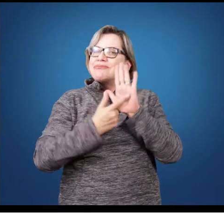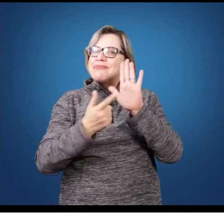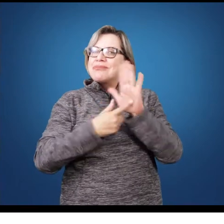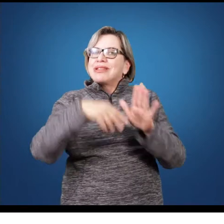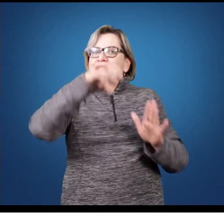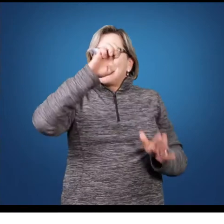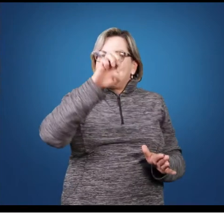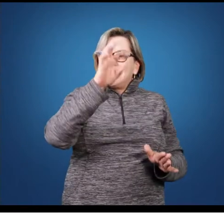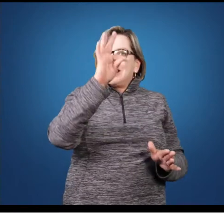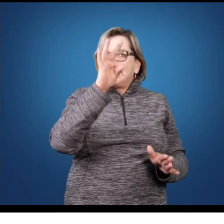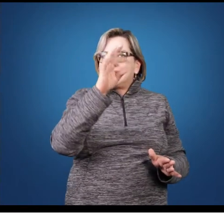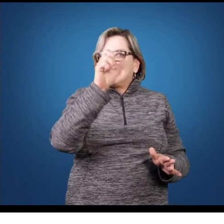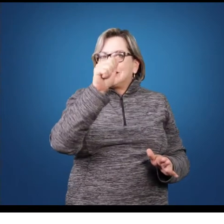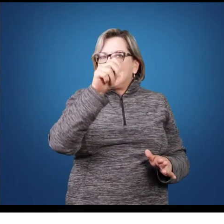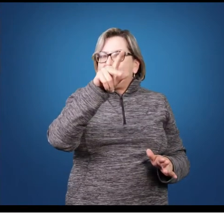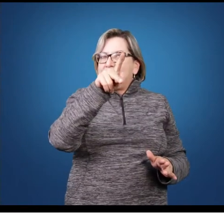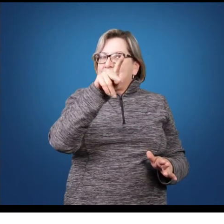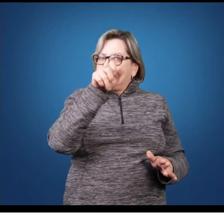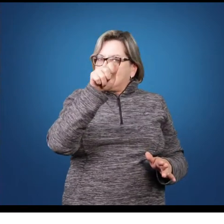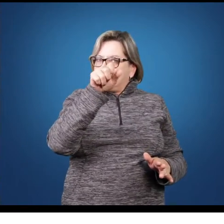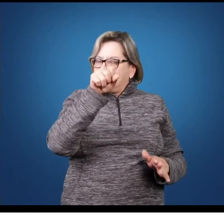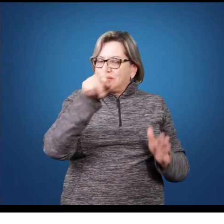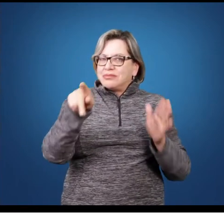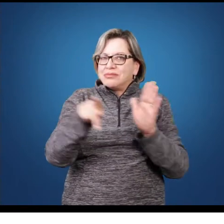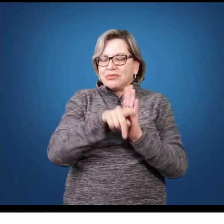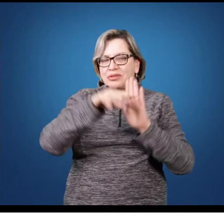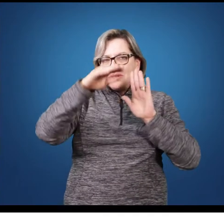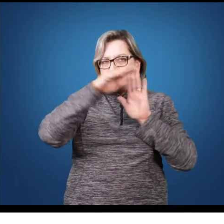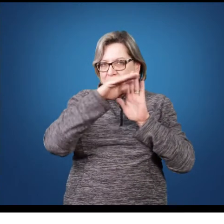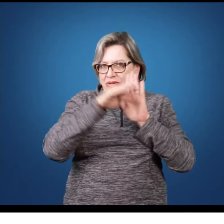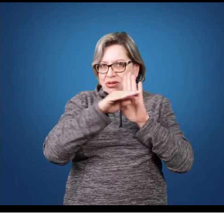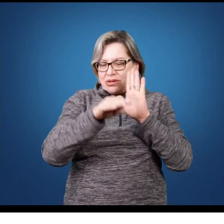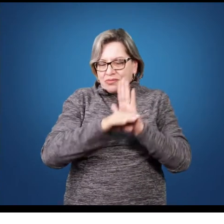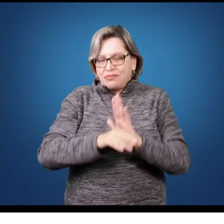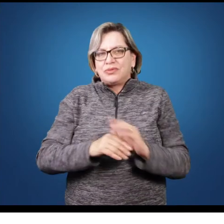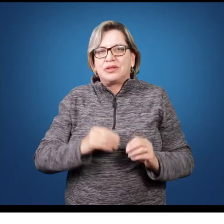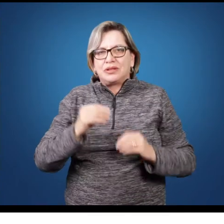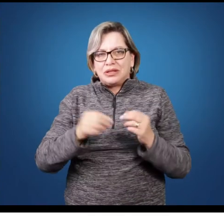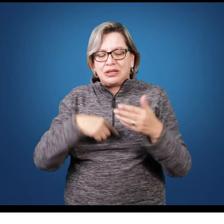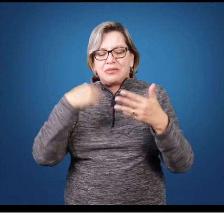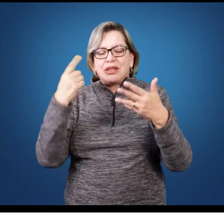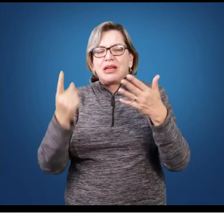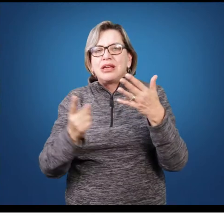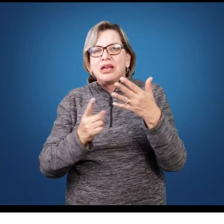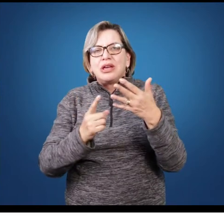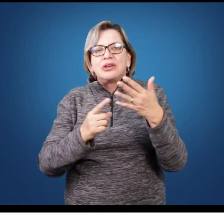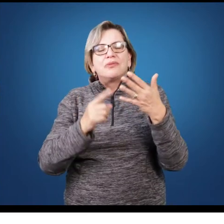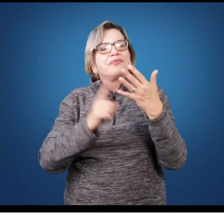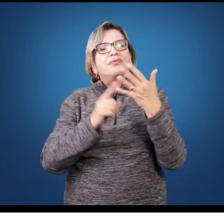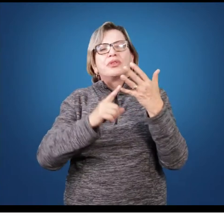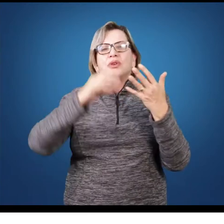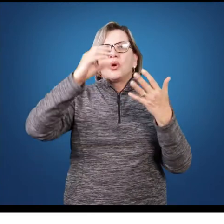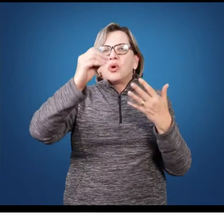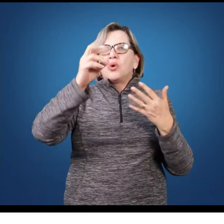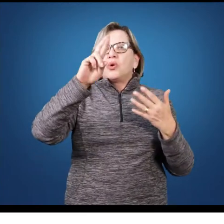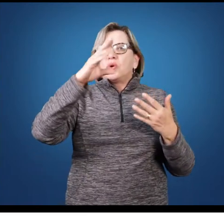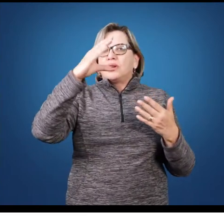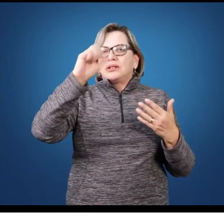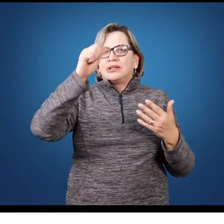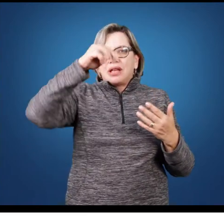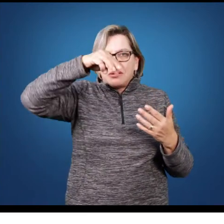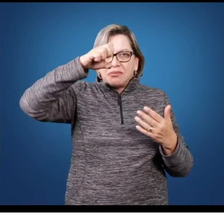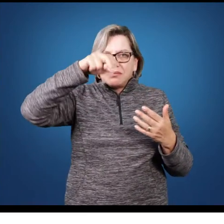etapas de execução de um projeto de pesquisa. No orçamento, eu vou listar os